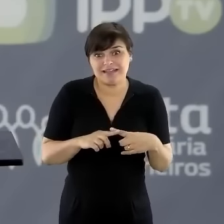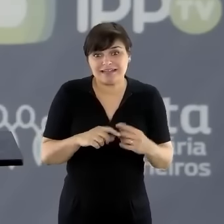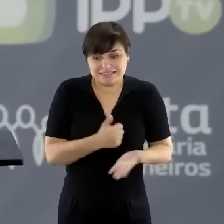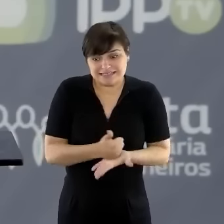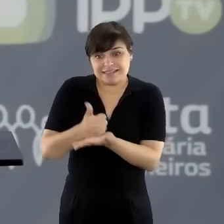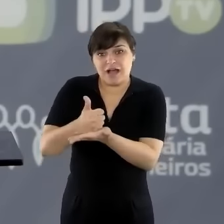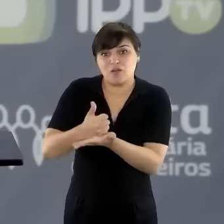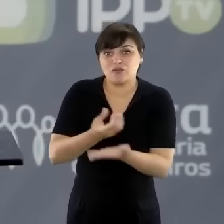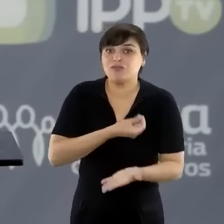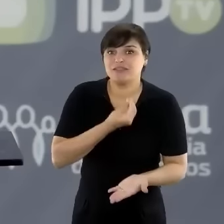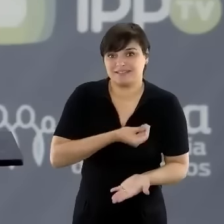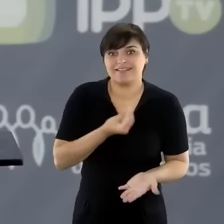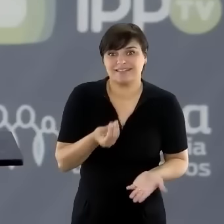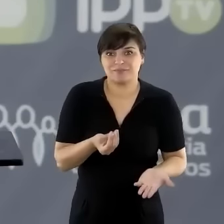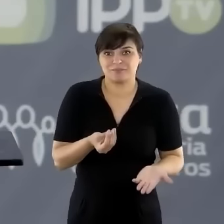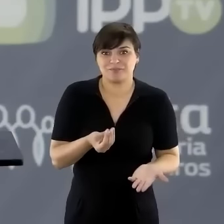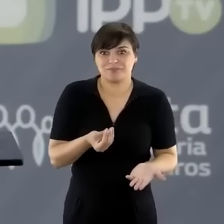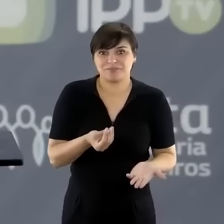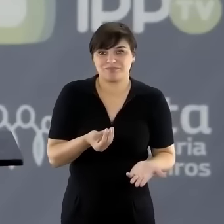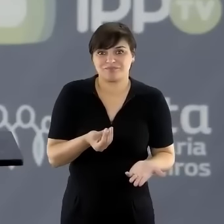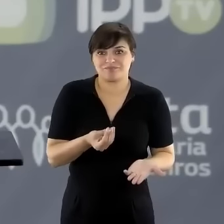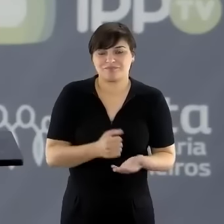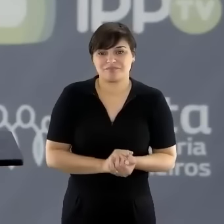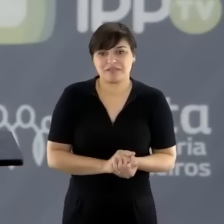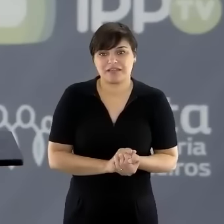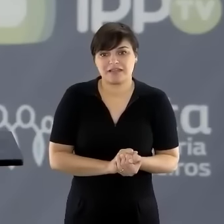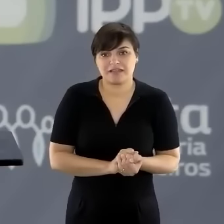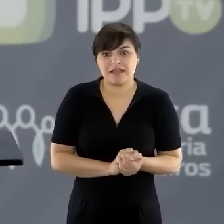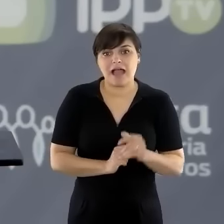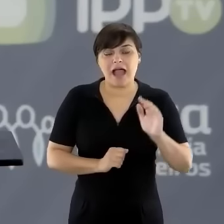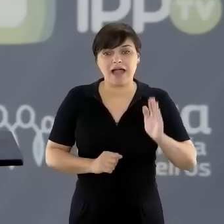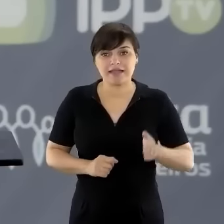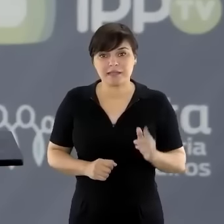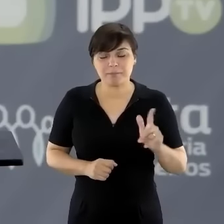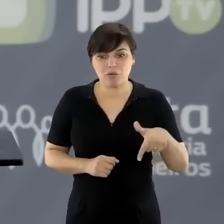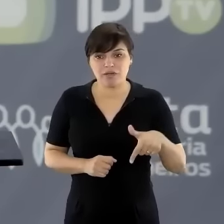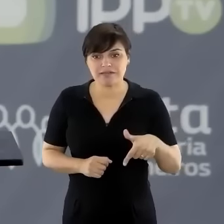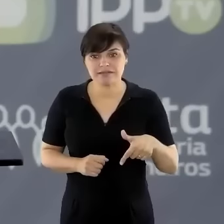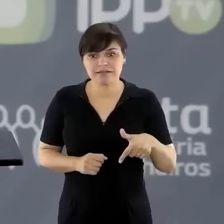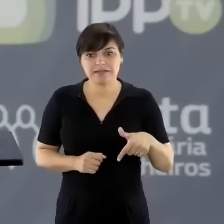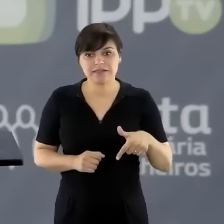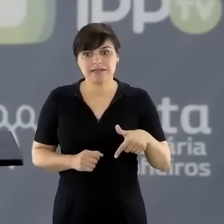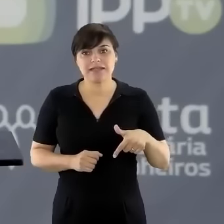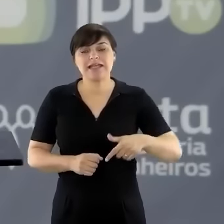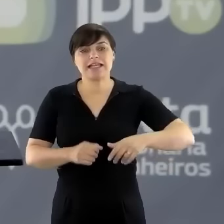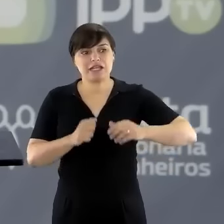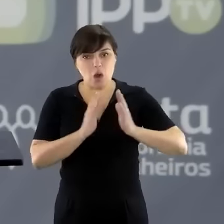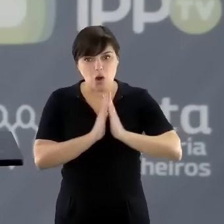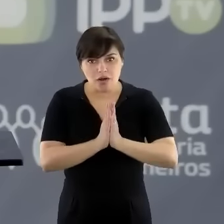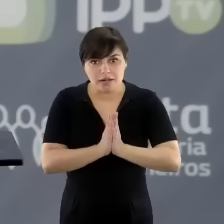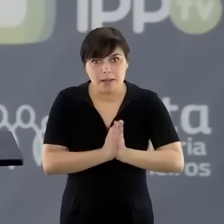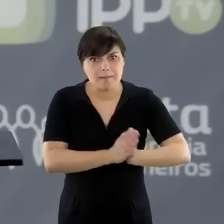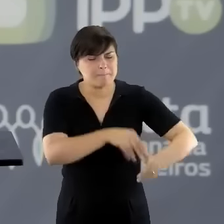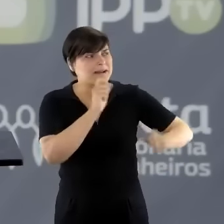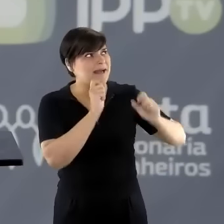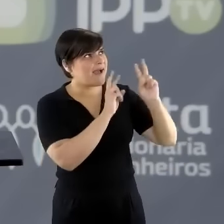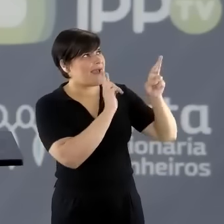ele tá buscando Socorro para si não ele tá orando agora para reclamar de